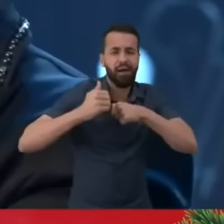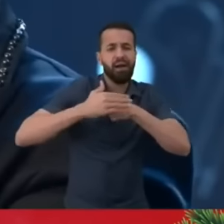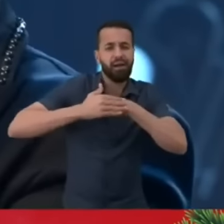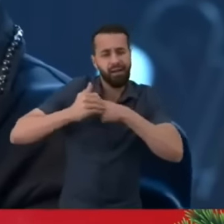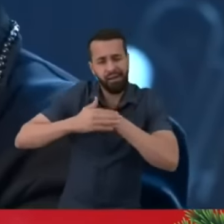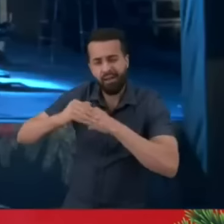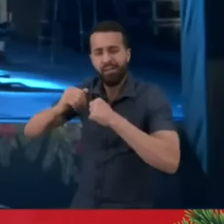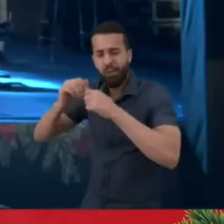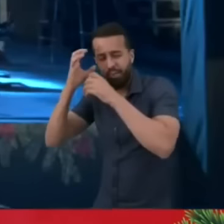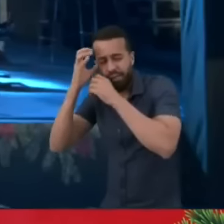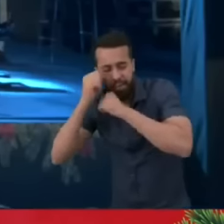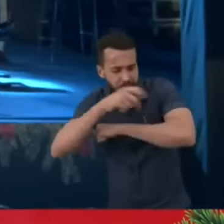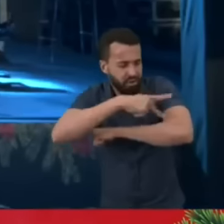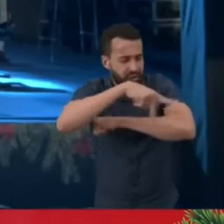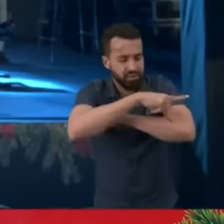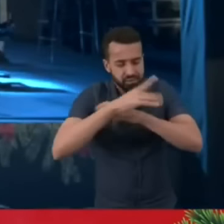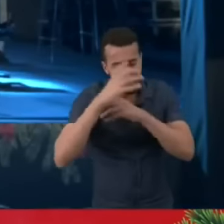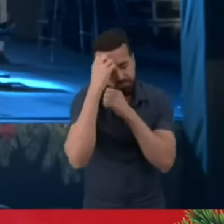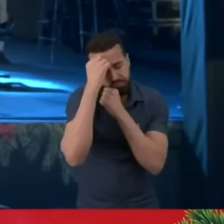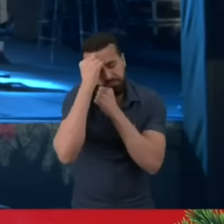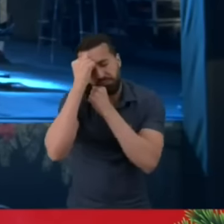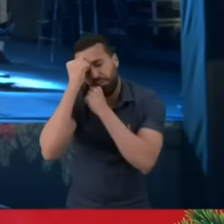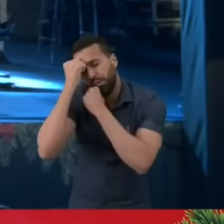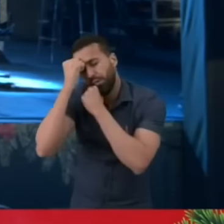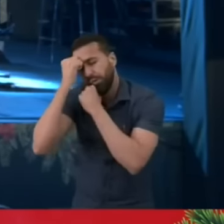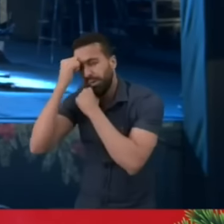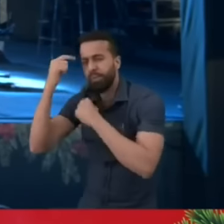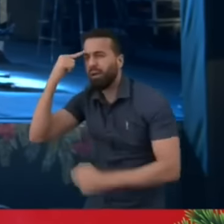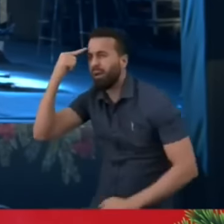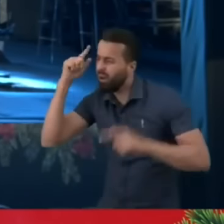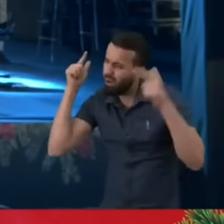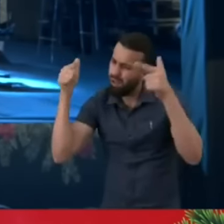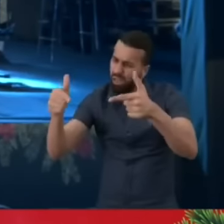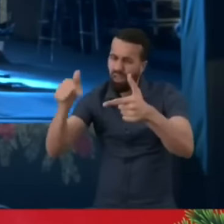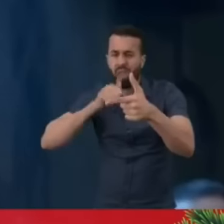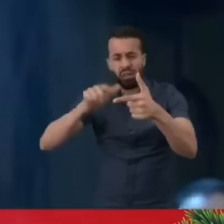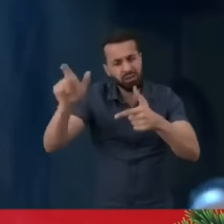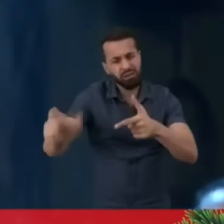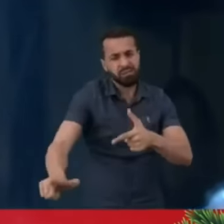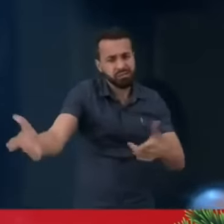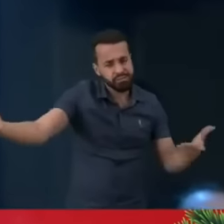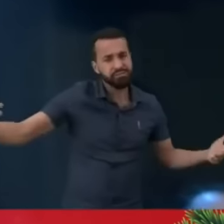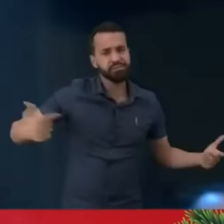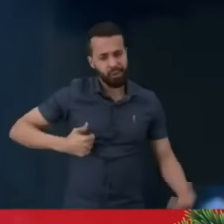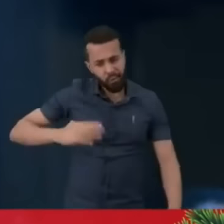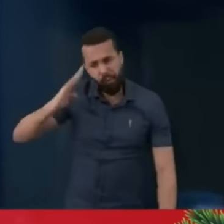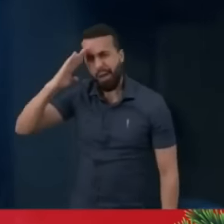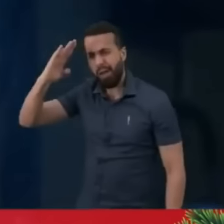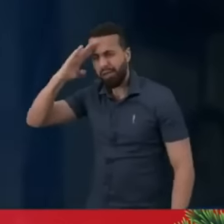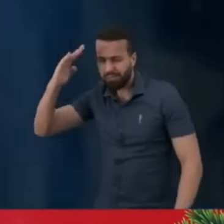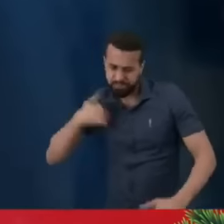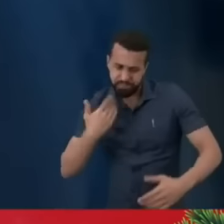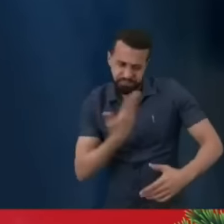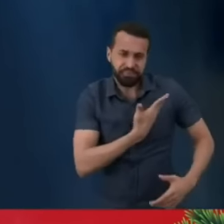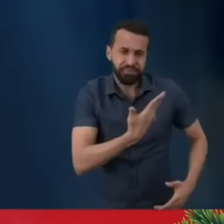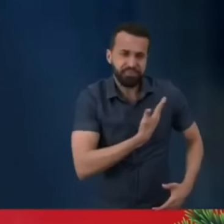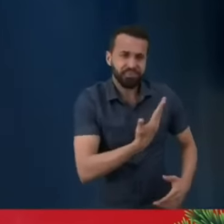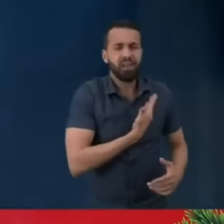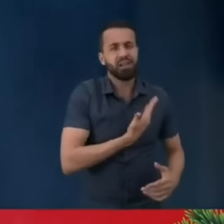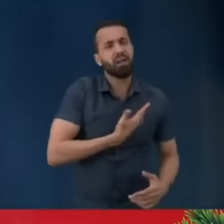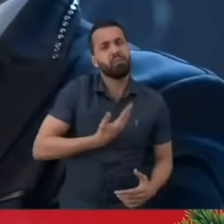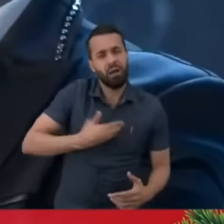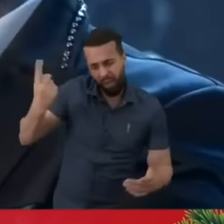Vocês. seu guarda, seja meu amigo. Me bata,